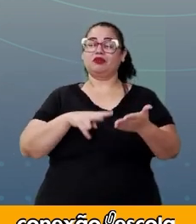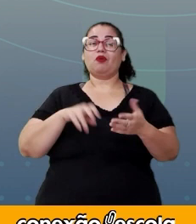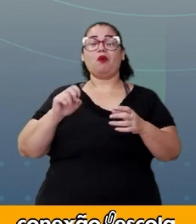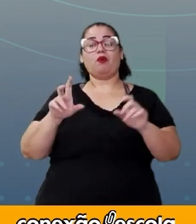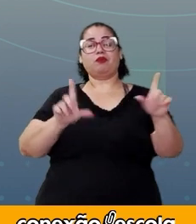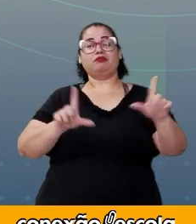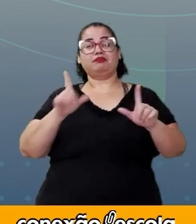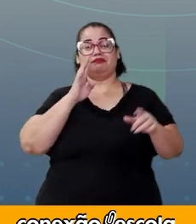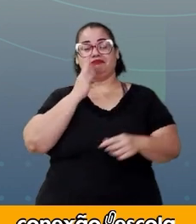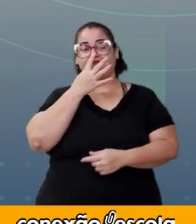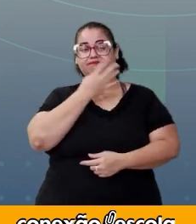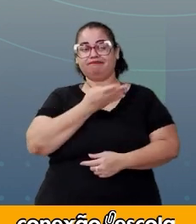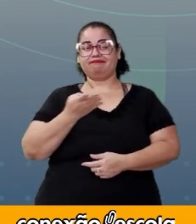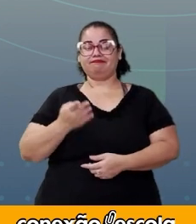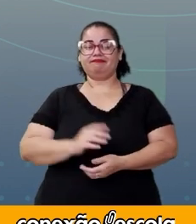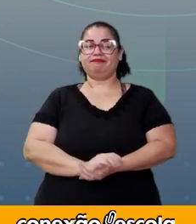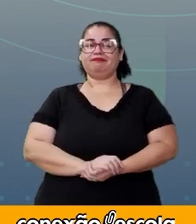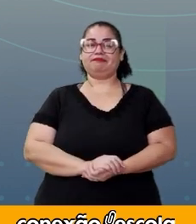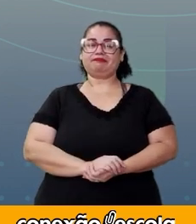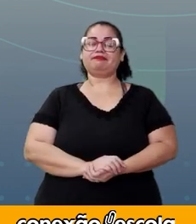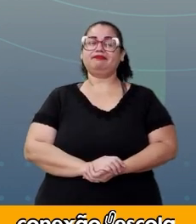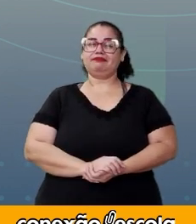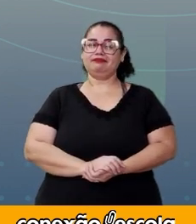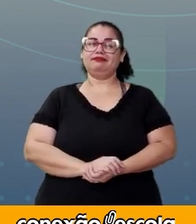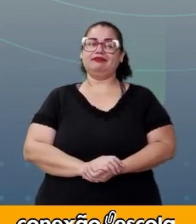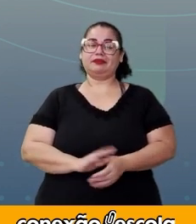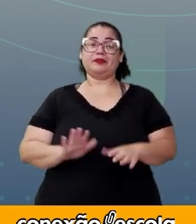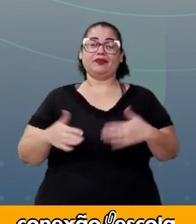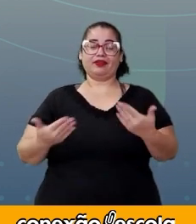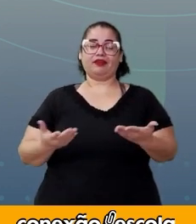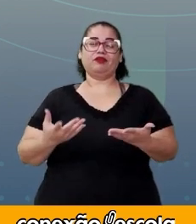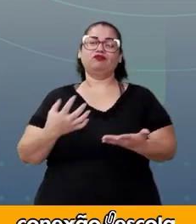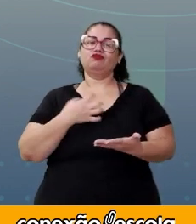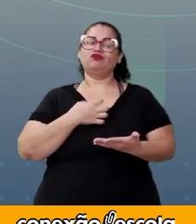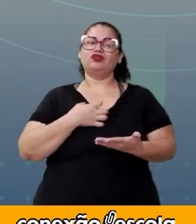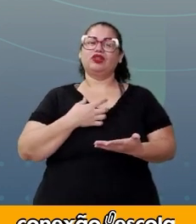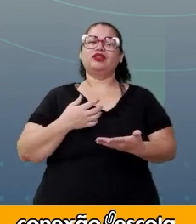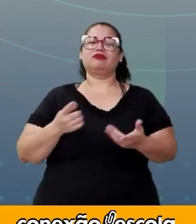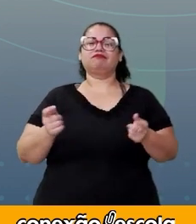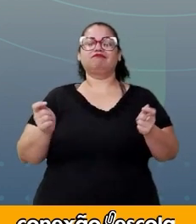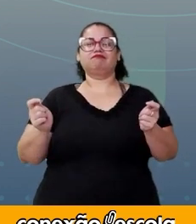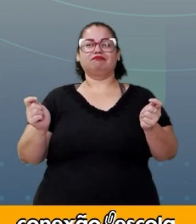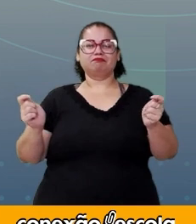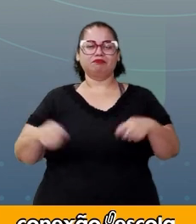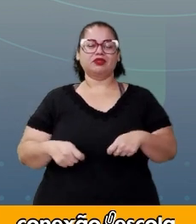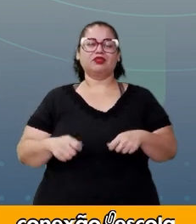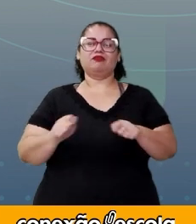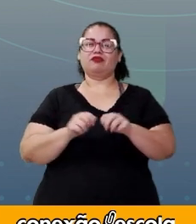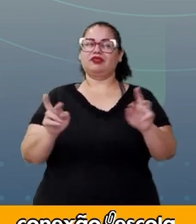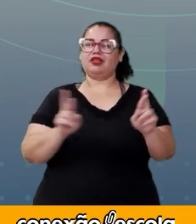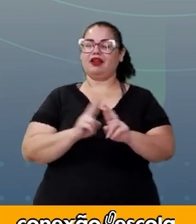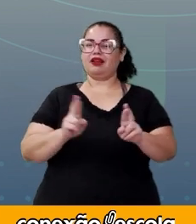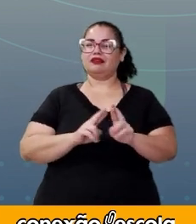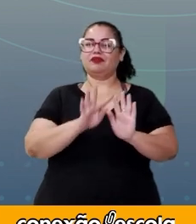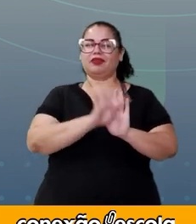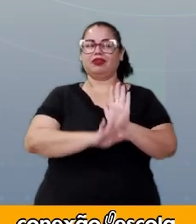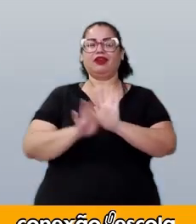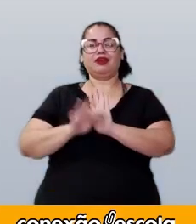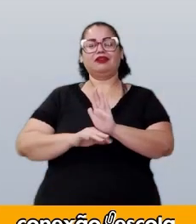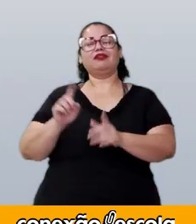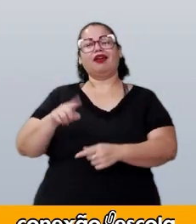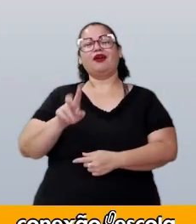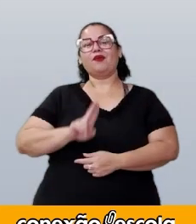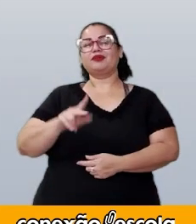ou do espectador. Então, uma forma de nós fazermos relações entre textos é a